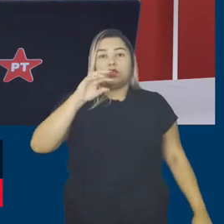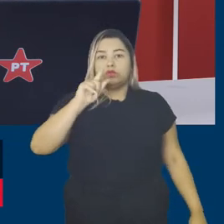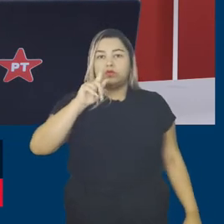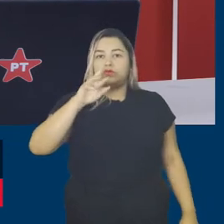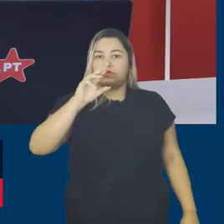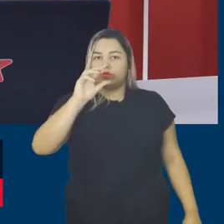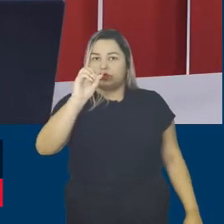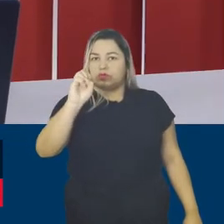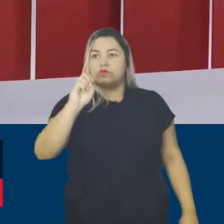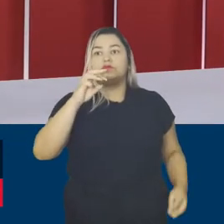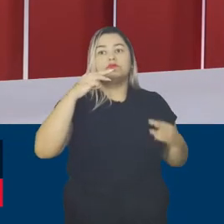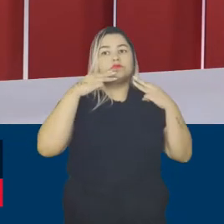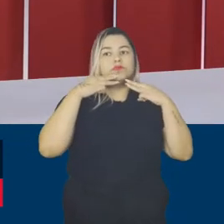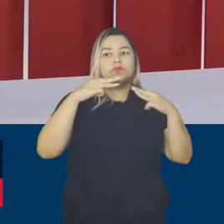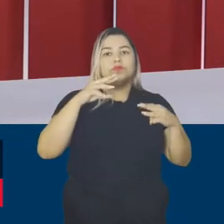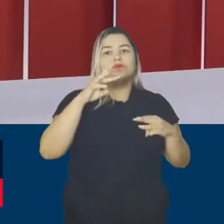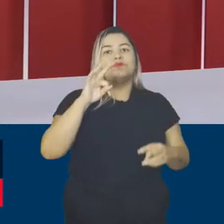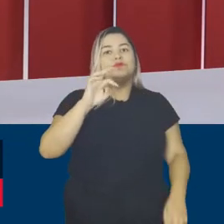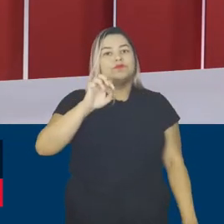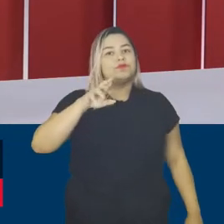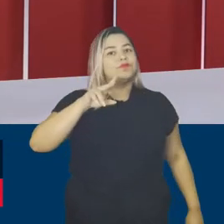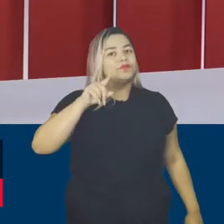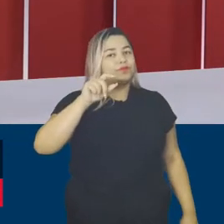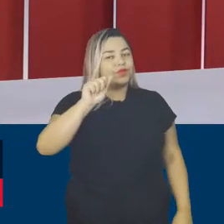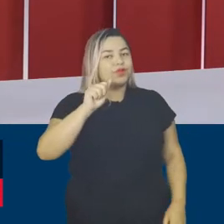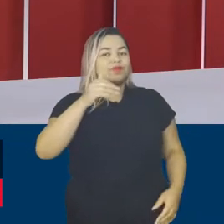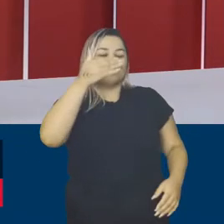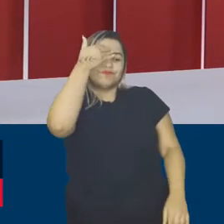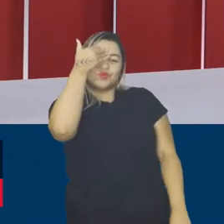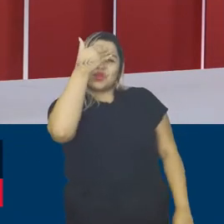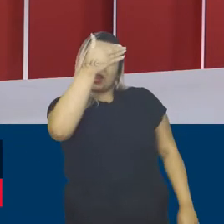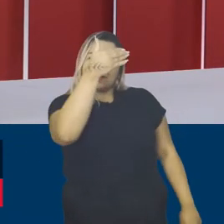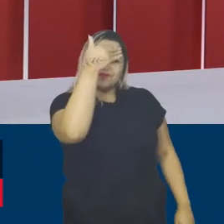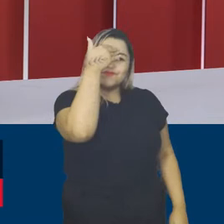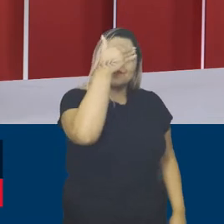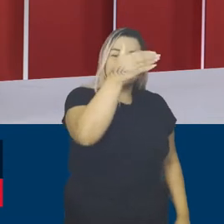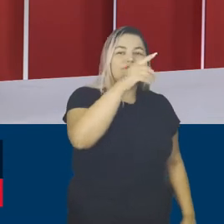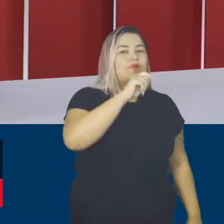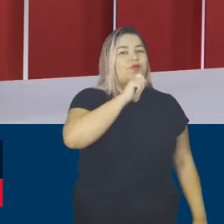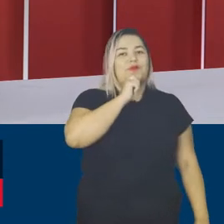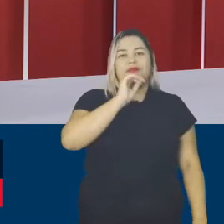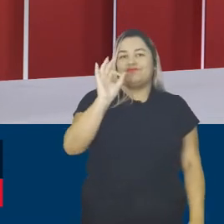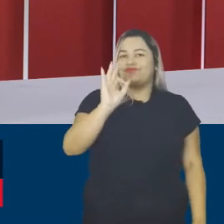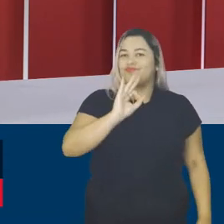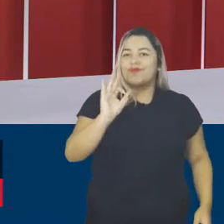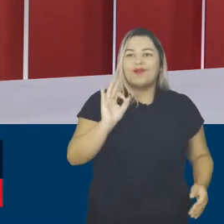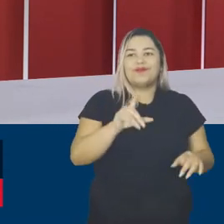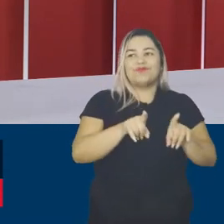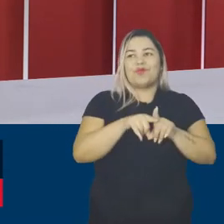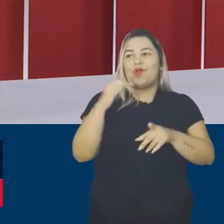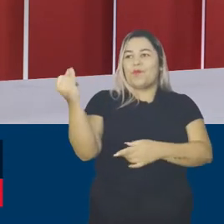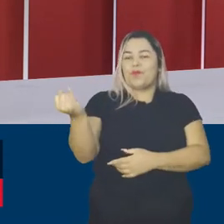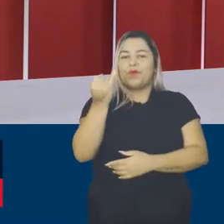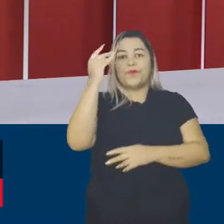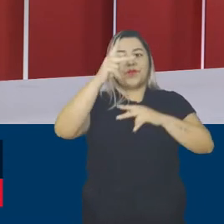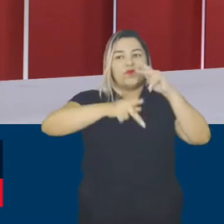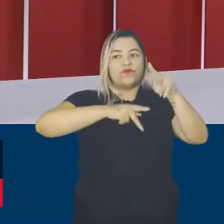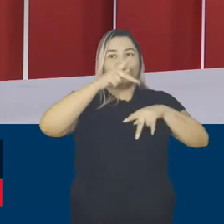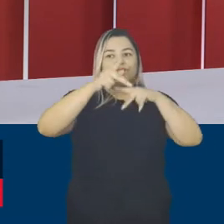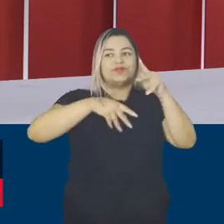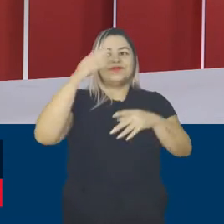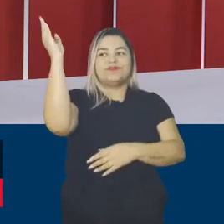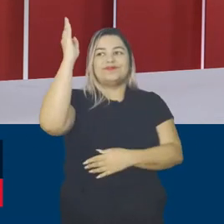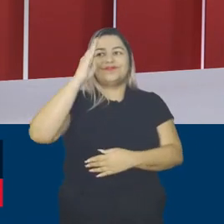para você. Tereza, se eu passar o resto da minha vida te agradecendo, eu ainda não teria agradecido sua importância para o povo brasileiro.